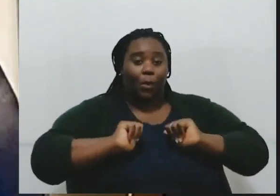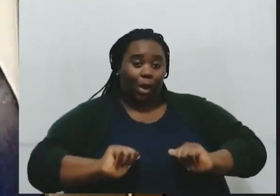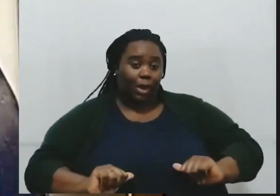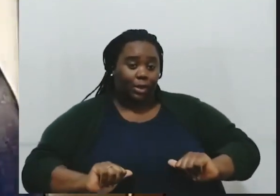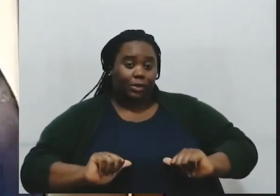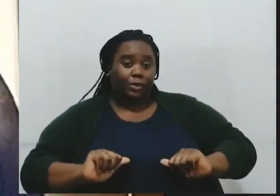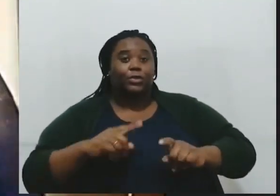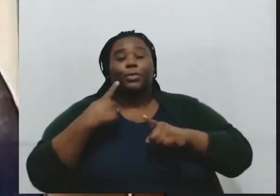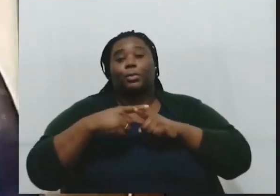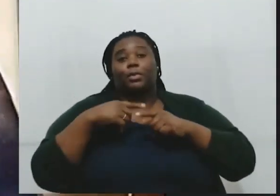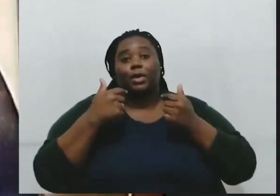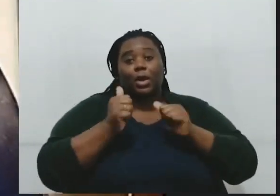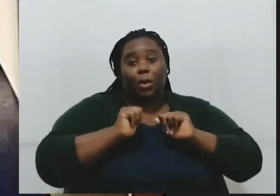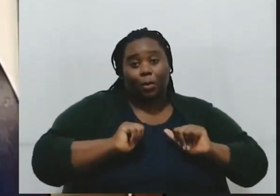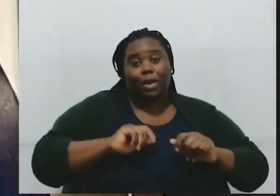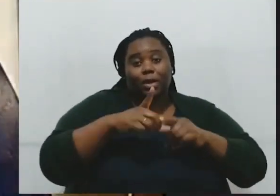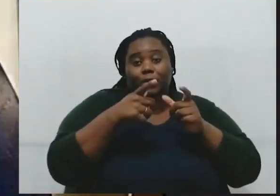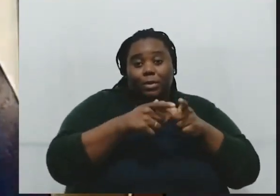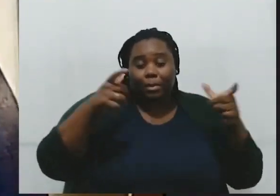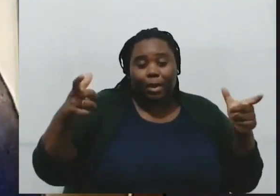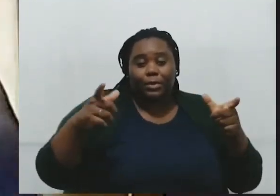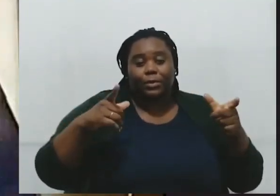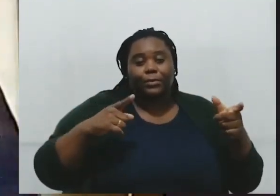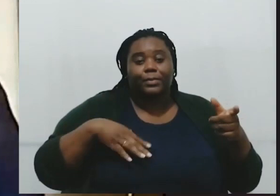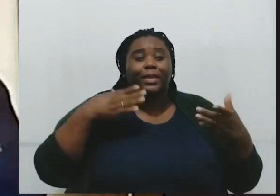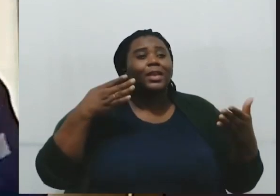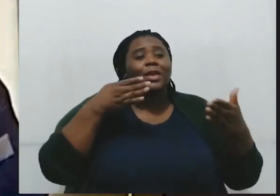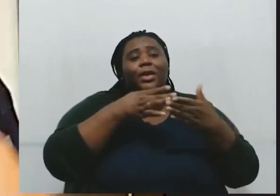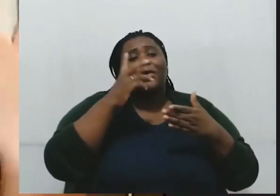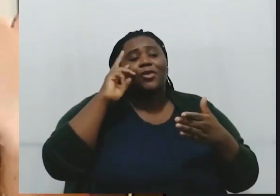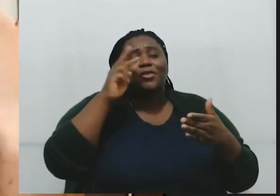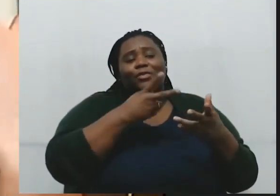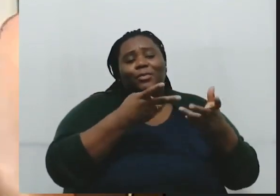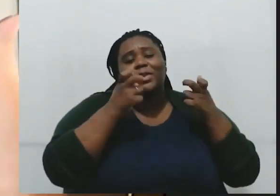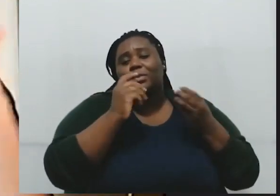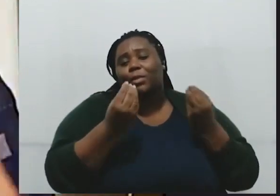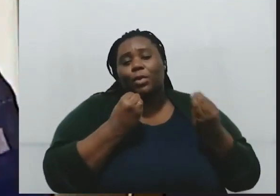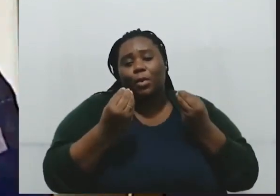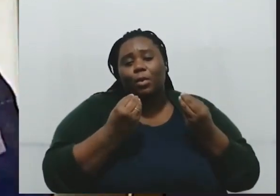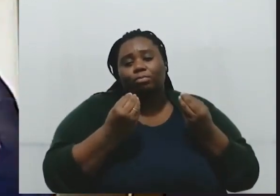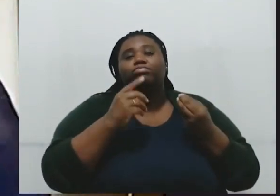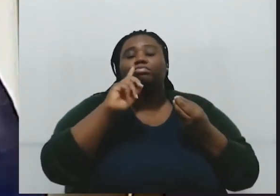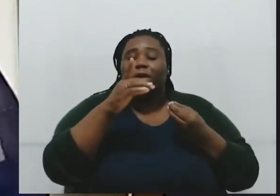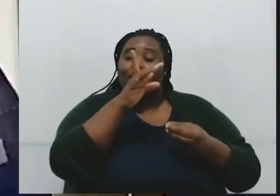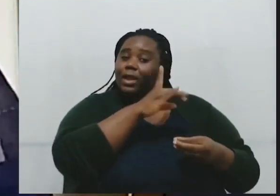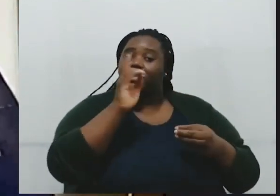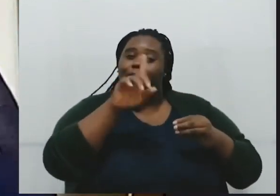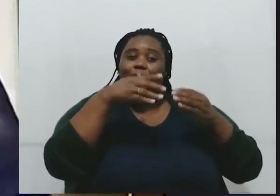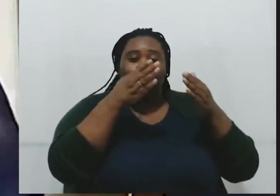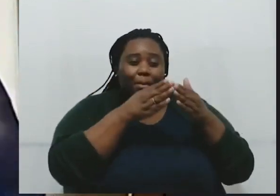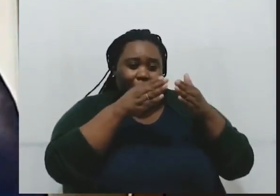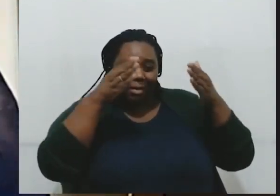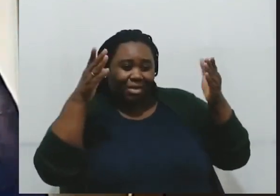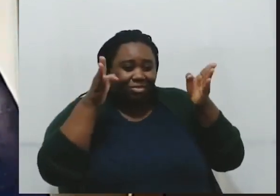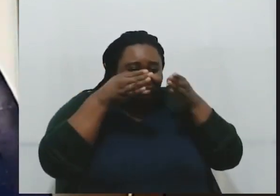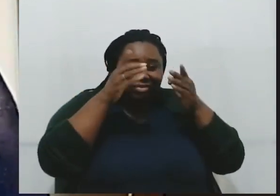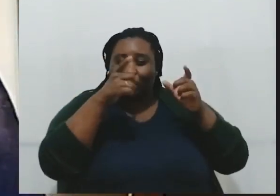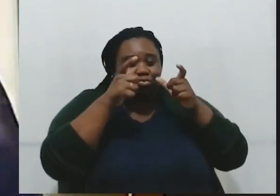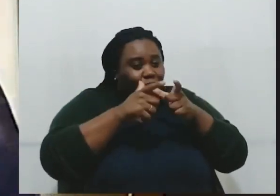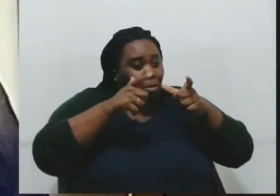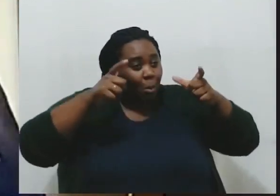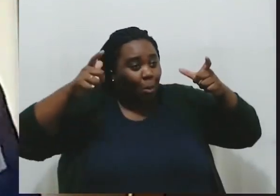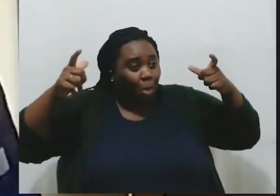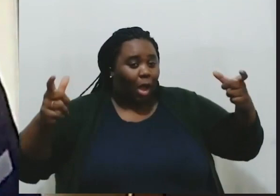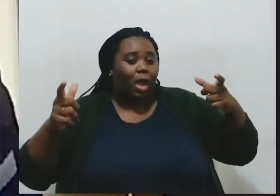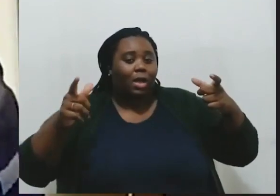da direção de uma maneira em si já ampliada, que inclui todo um componente de formativo, de uma formação